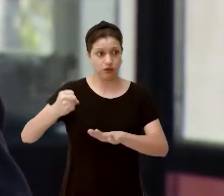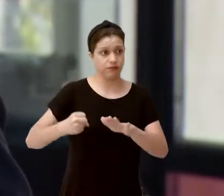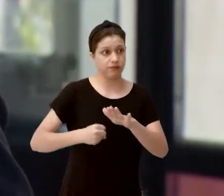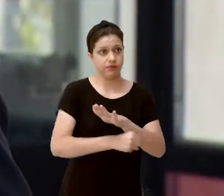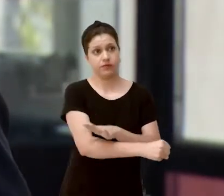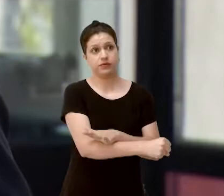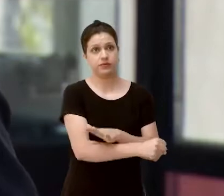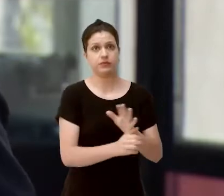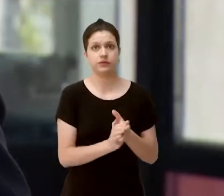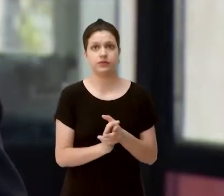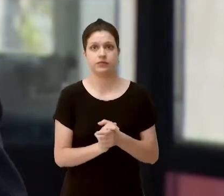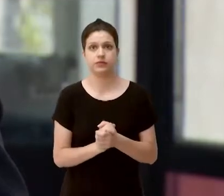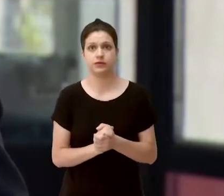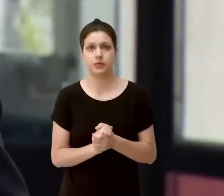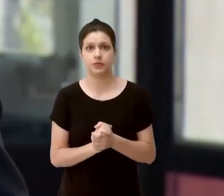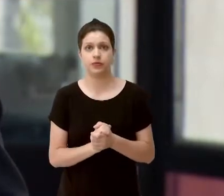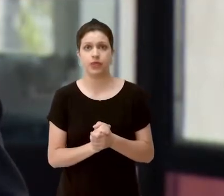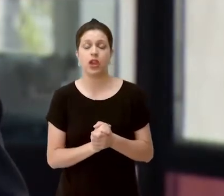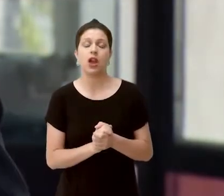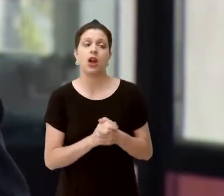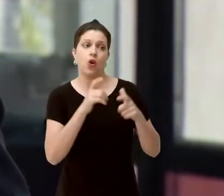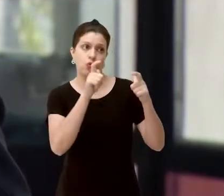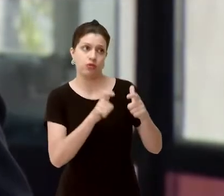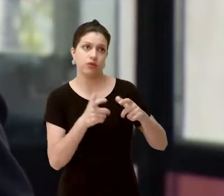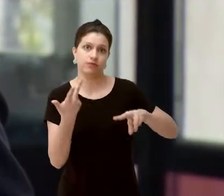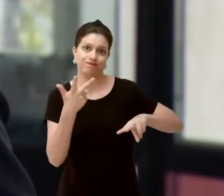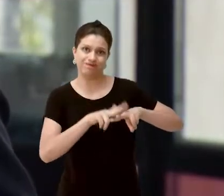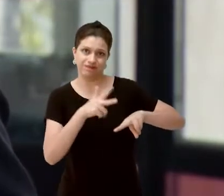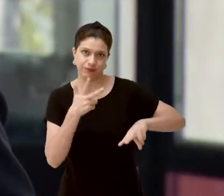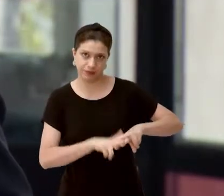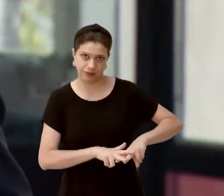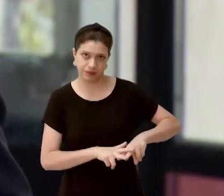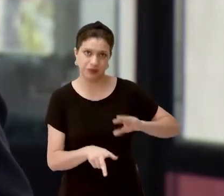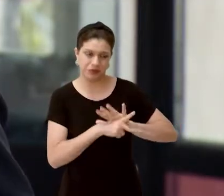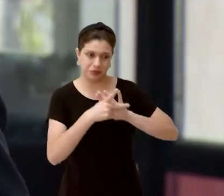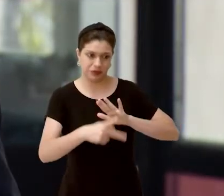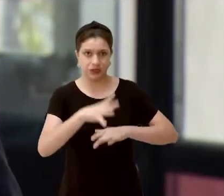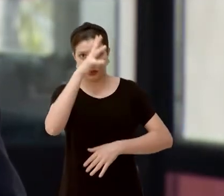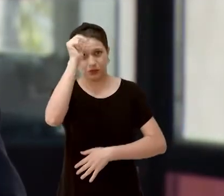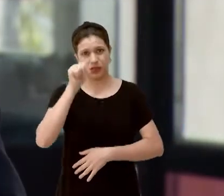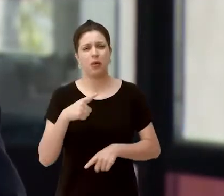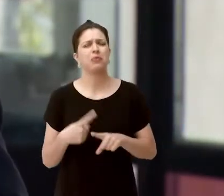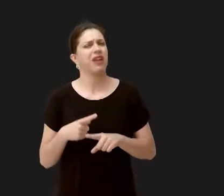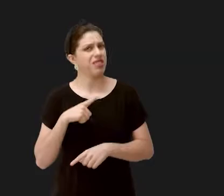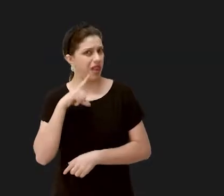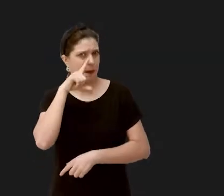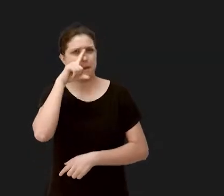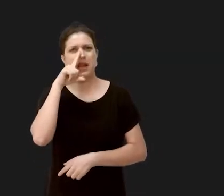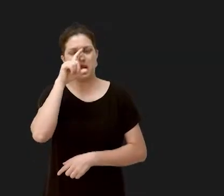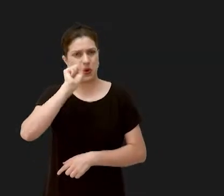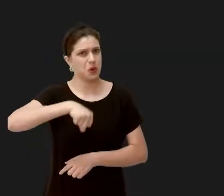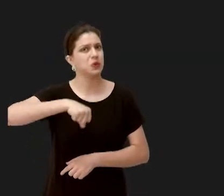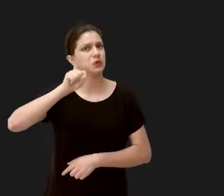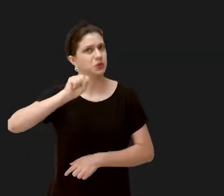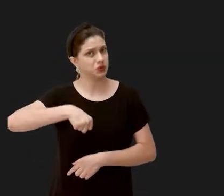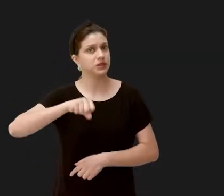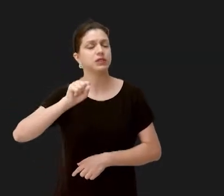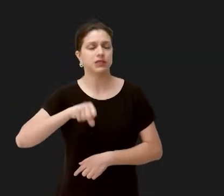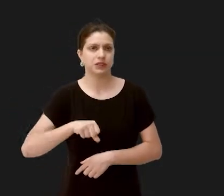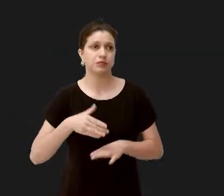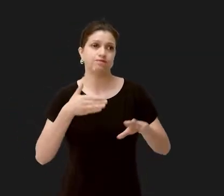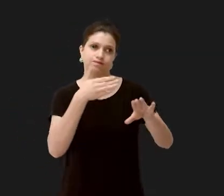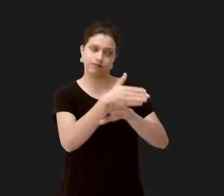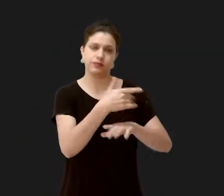pessoal contratado temporariamente no Departamento do Sistema Penitenciário de Mato Grosso do Sul e Casas de Guarda. O risco é muito grande de você